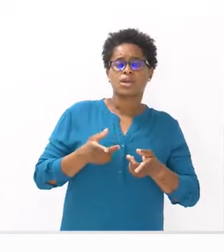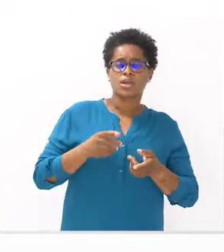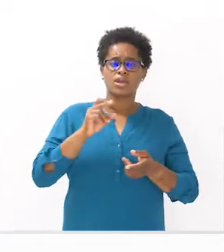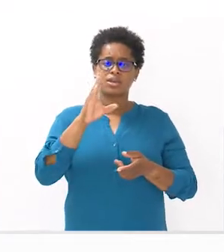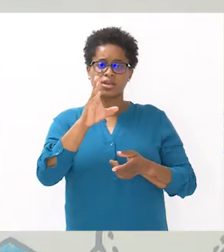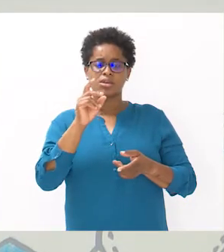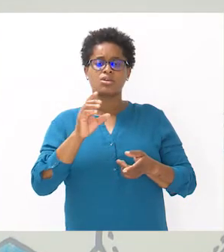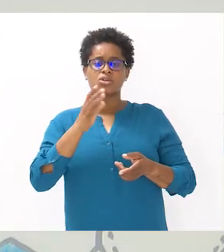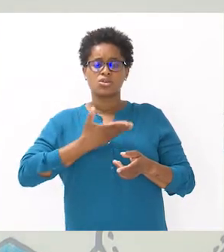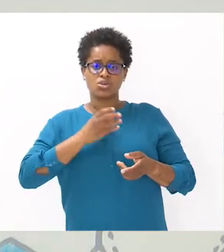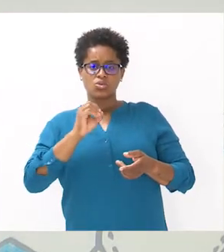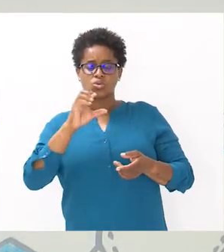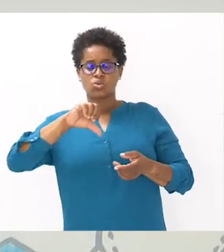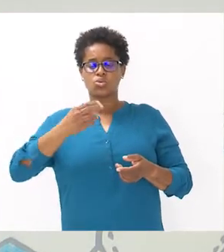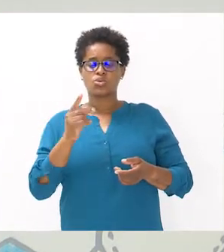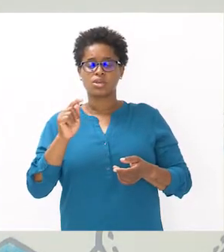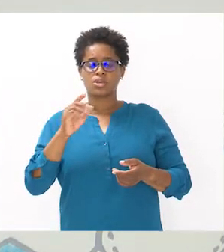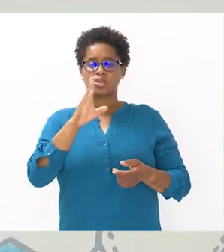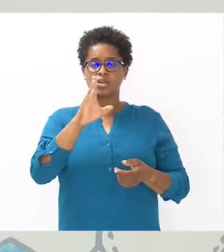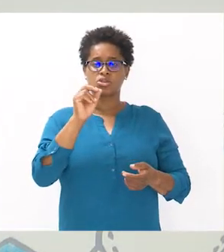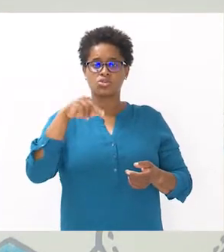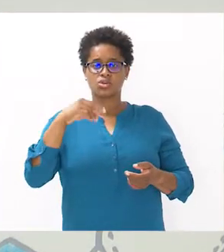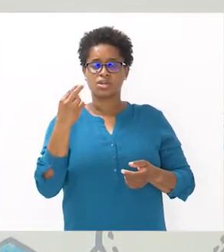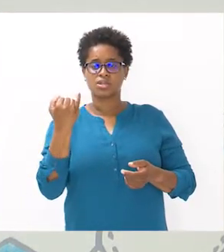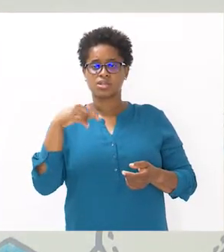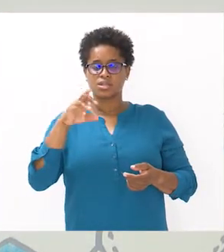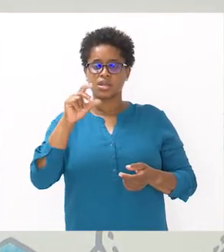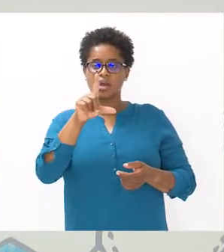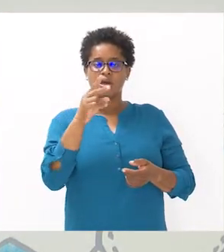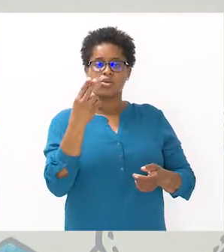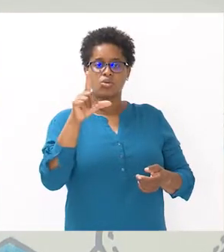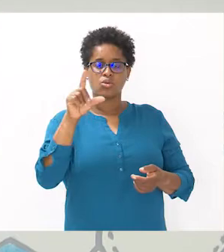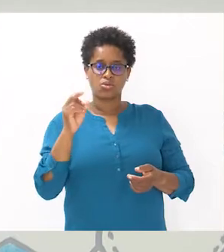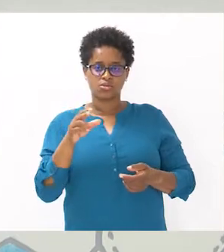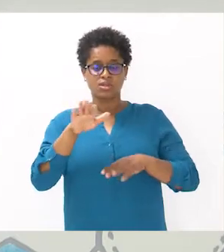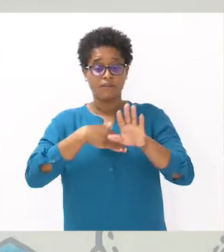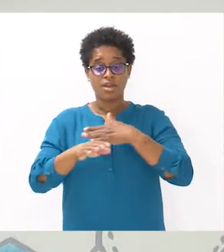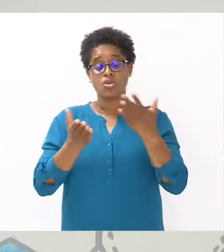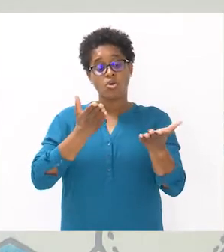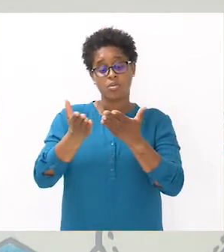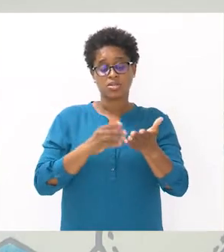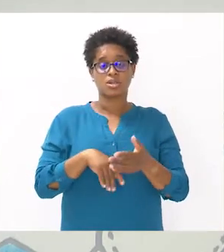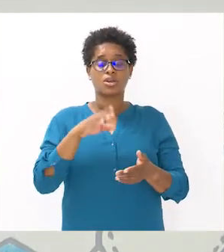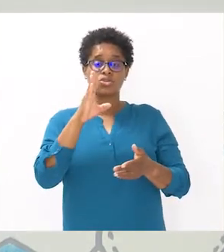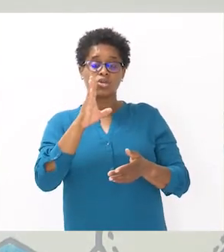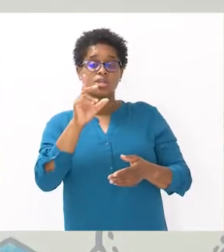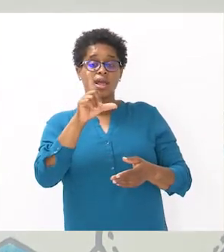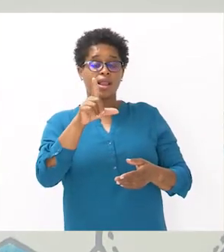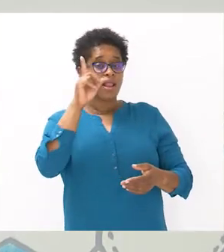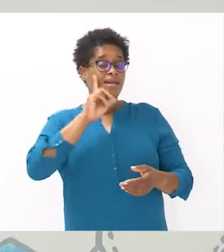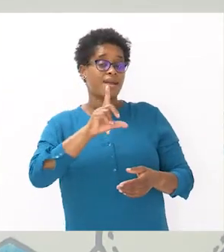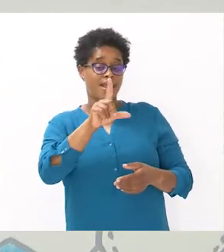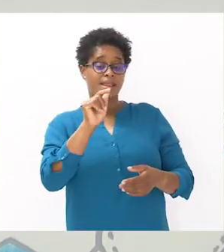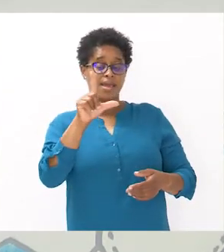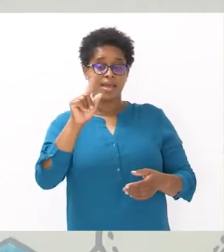Está a fazer a comparação, esta frase, entre a Joaninha Lelê e a Joaninha Lulu.